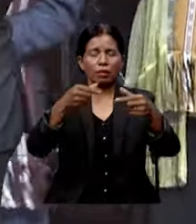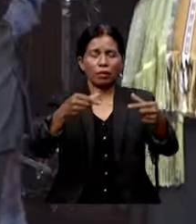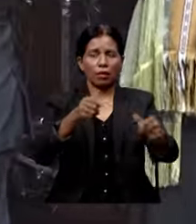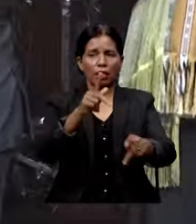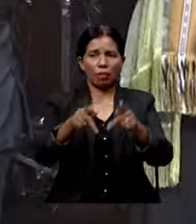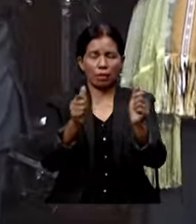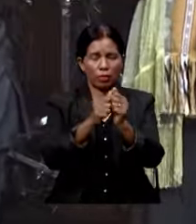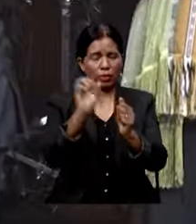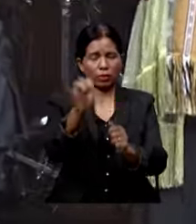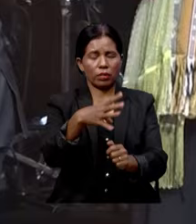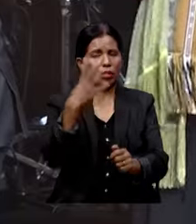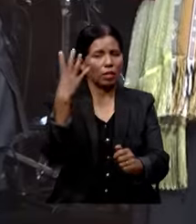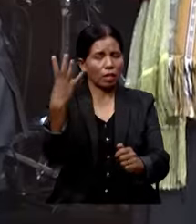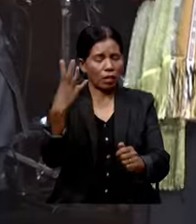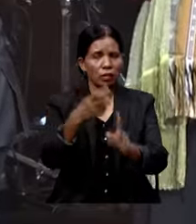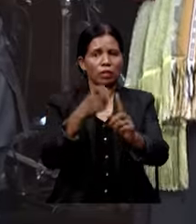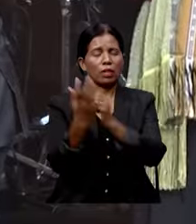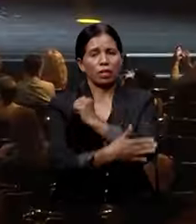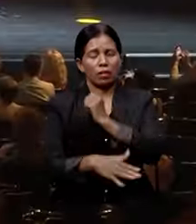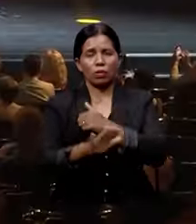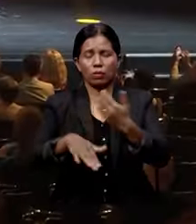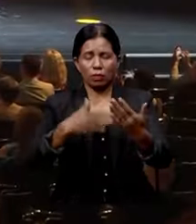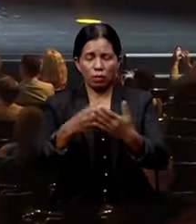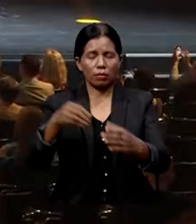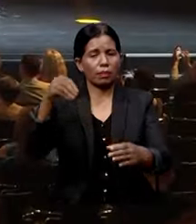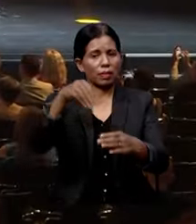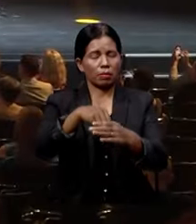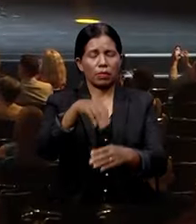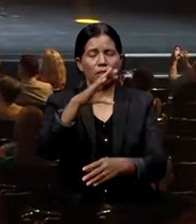cidadão nang sambra singhat usina sang sira nebe pertence ba sepel pe. Romalo Neves, GMN.